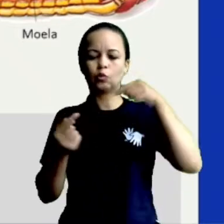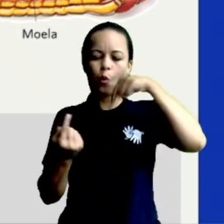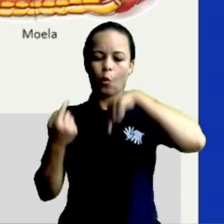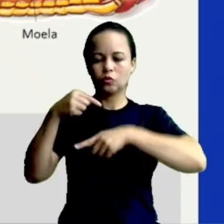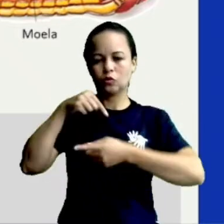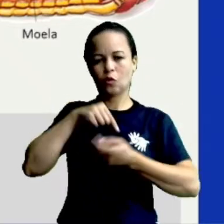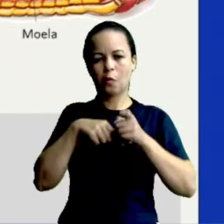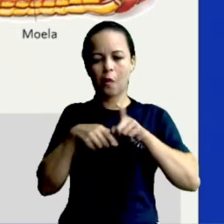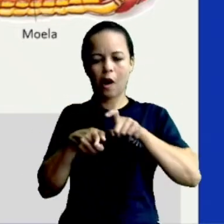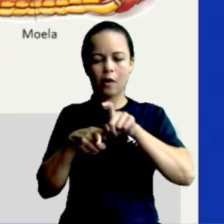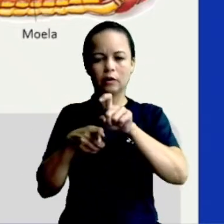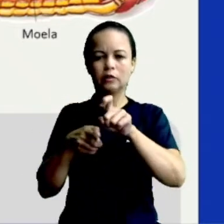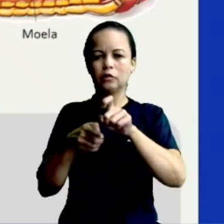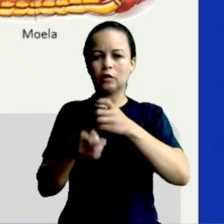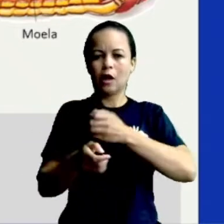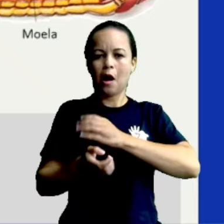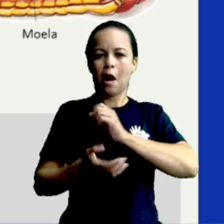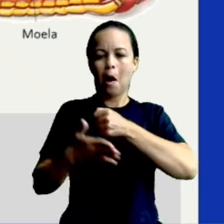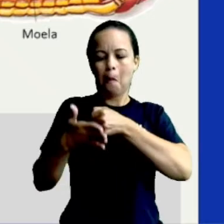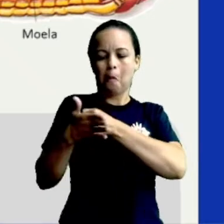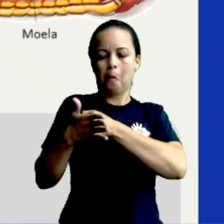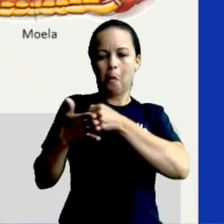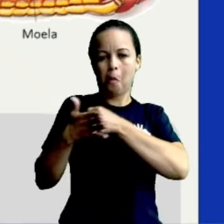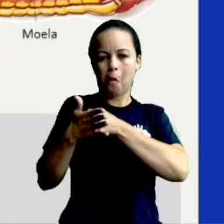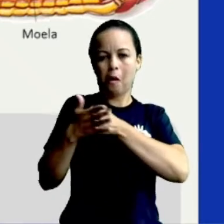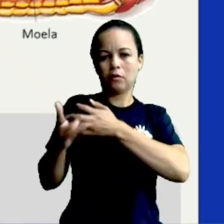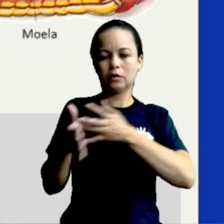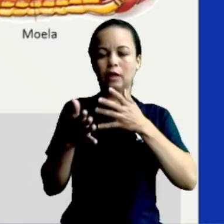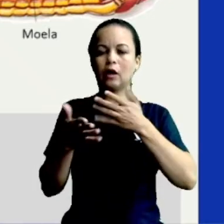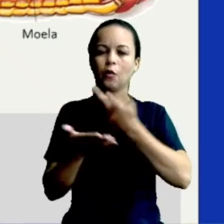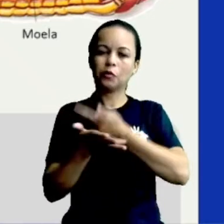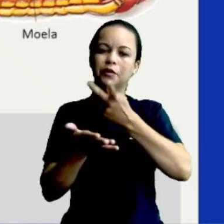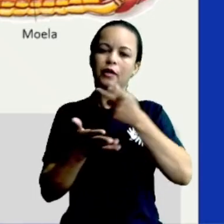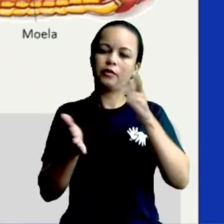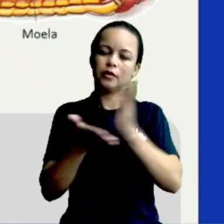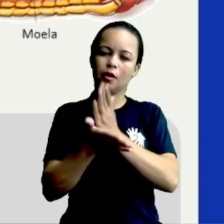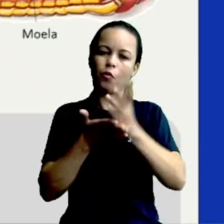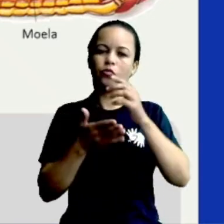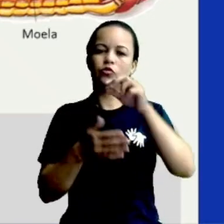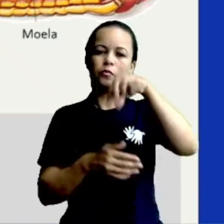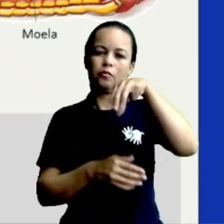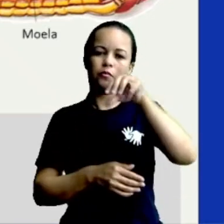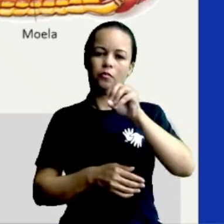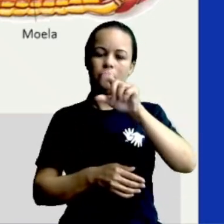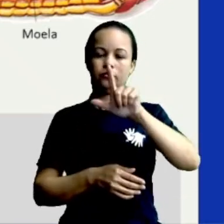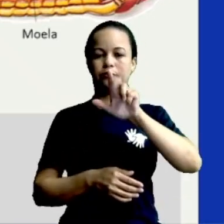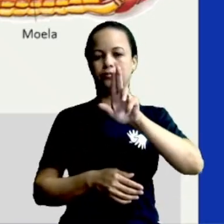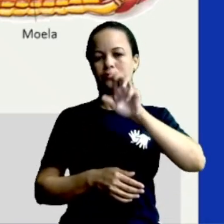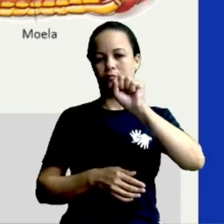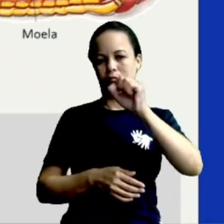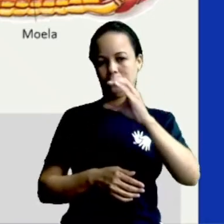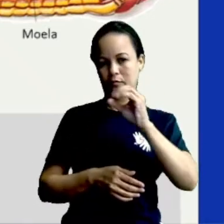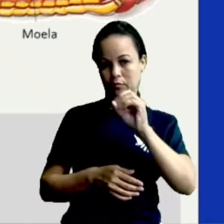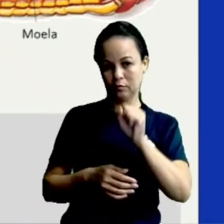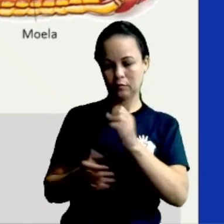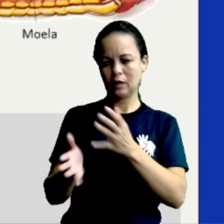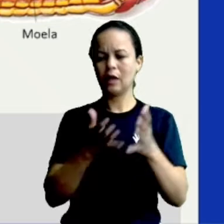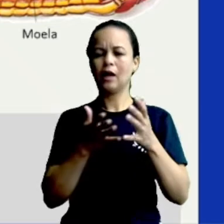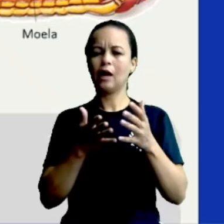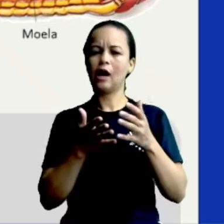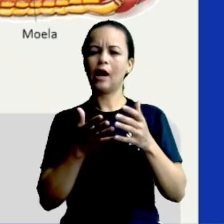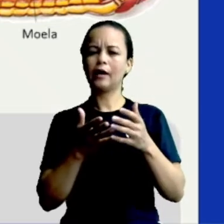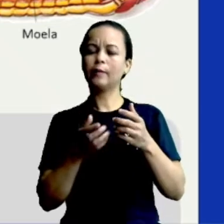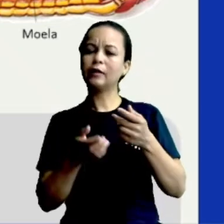não chega a pulsar, como acontece em alguns moluscos, mas que serve como uma